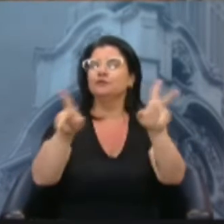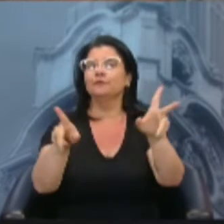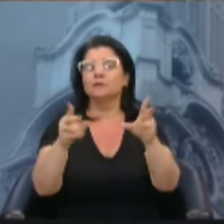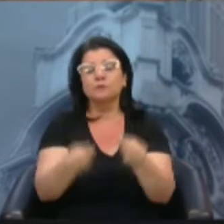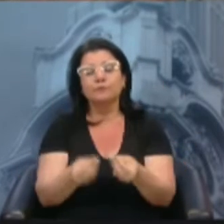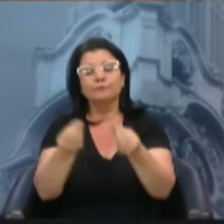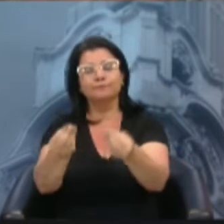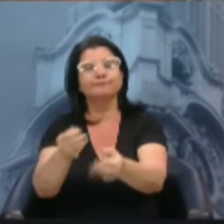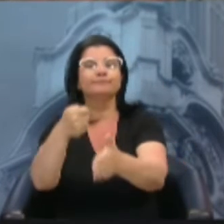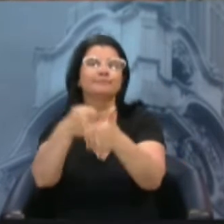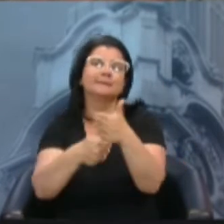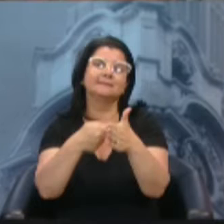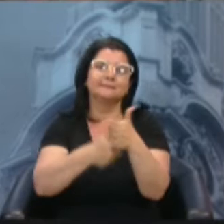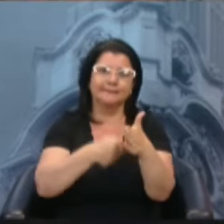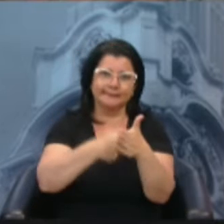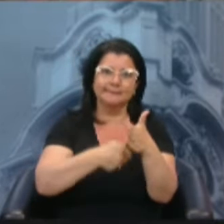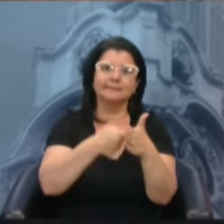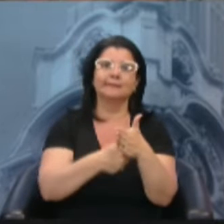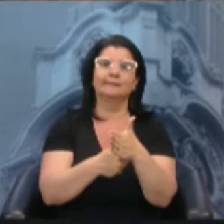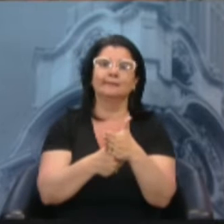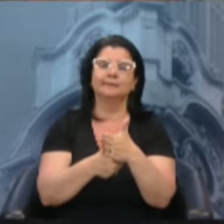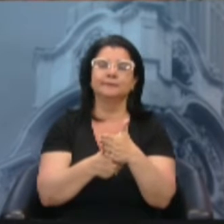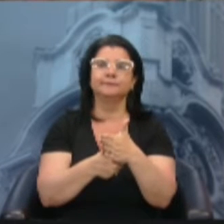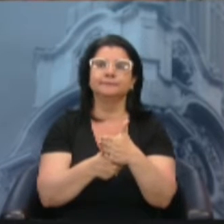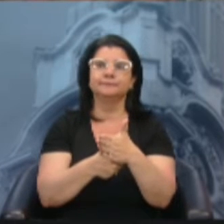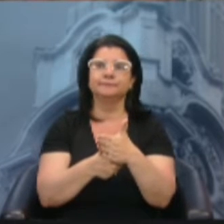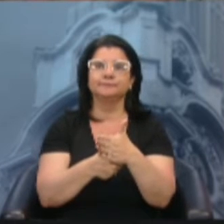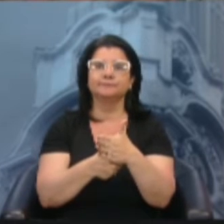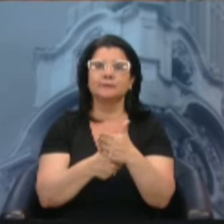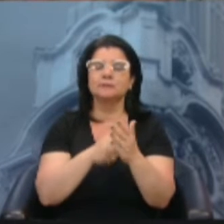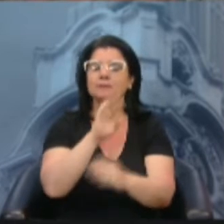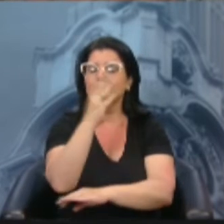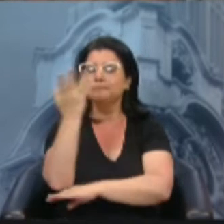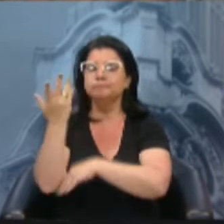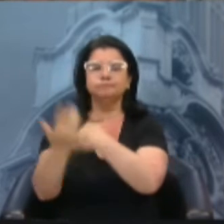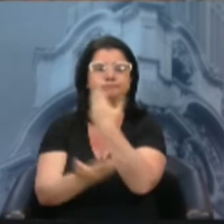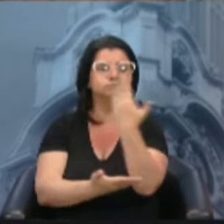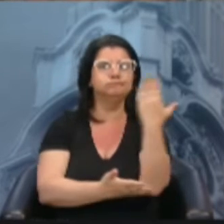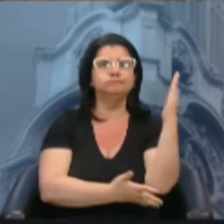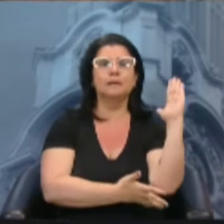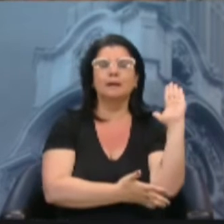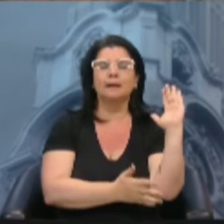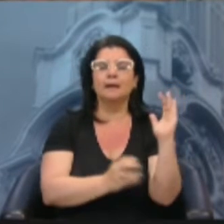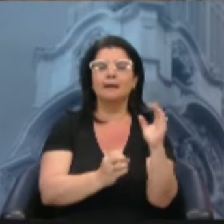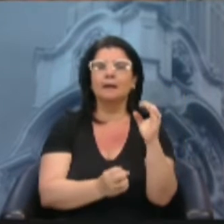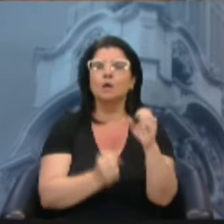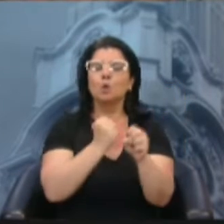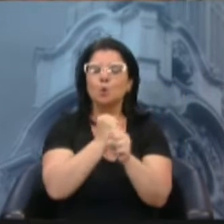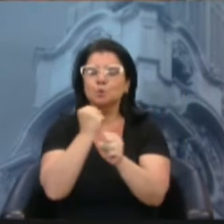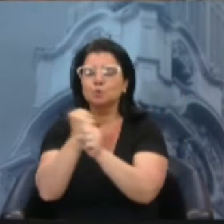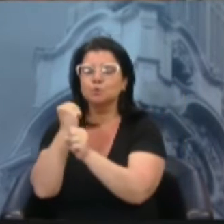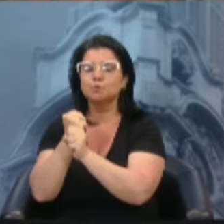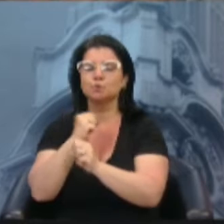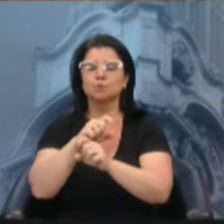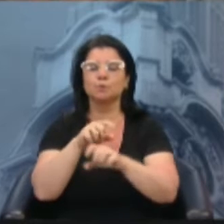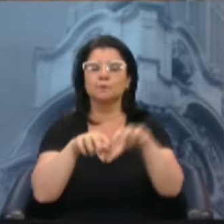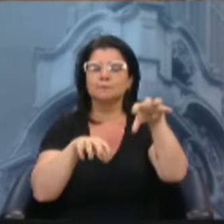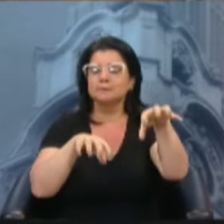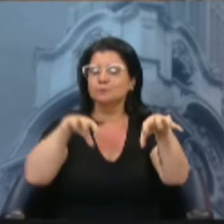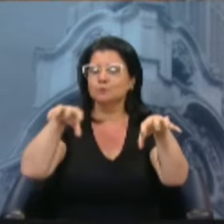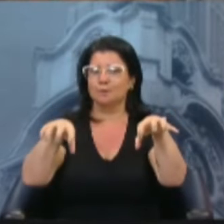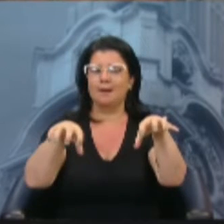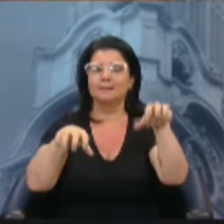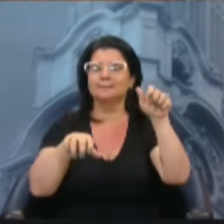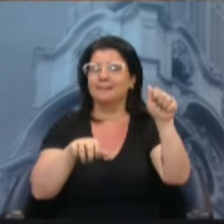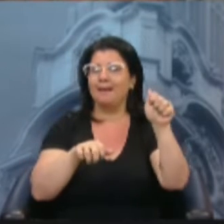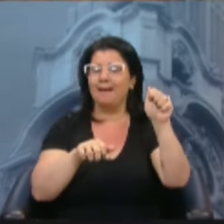na tentativa de, né, se urbanizar, de se vitalizar, né, essas áreas, tanto da Arena Porto